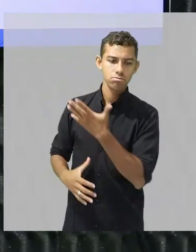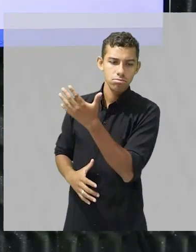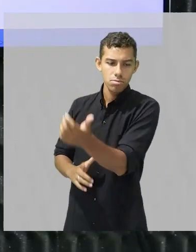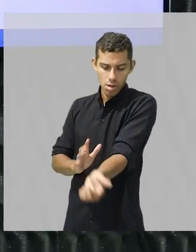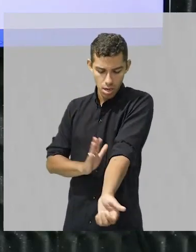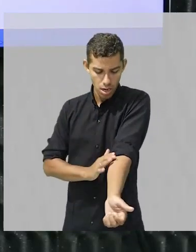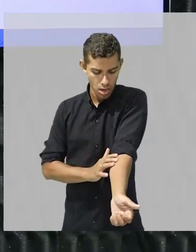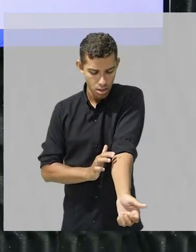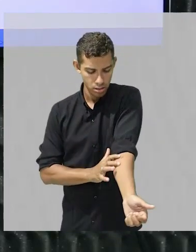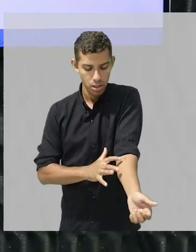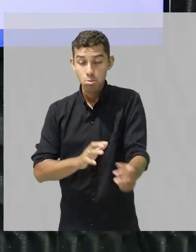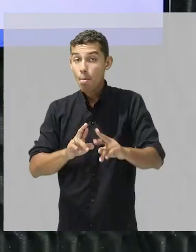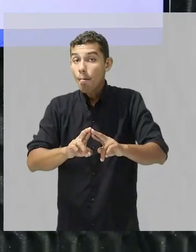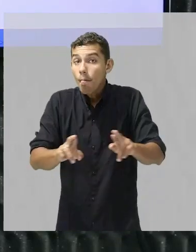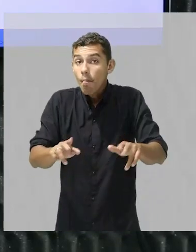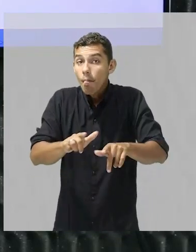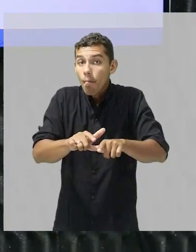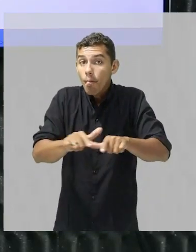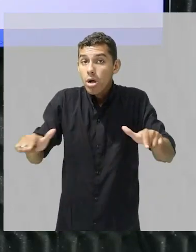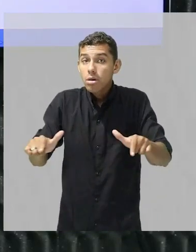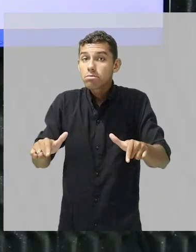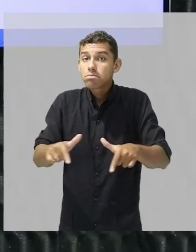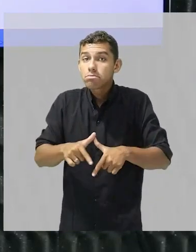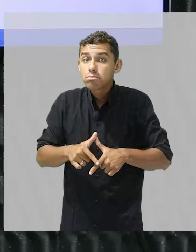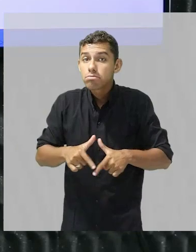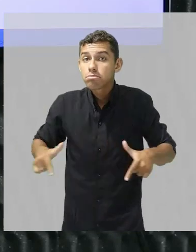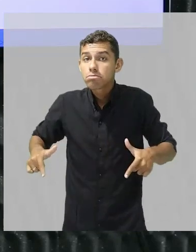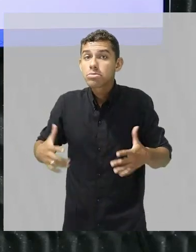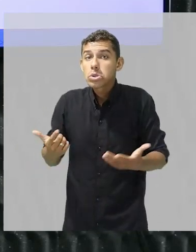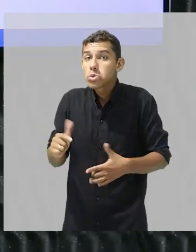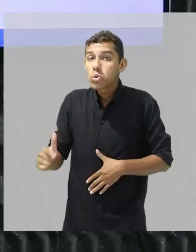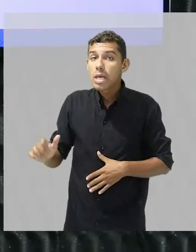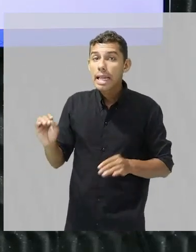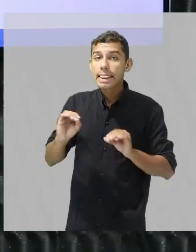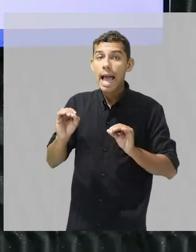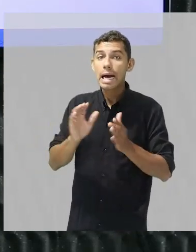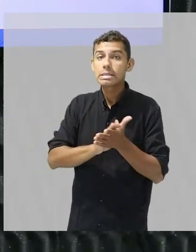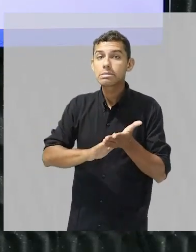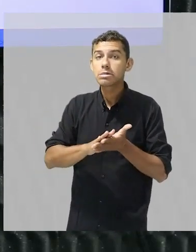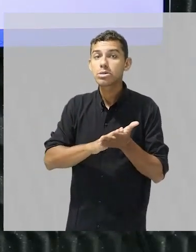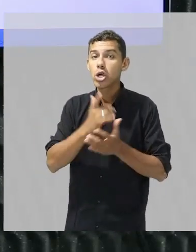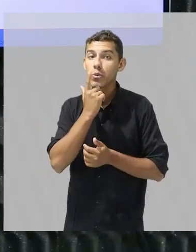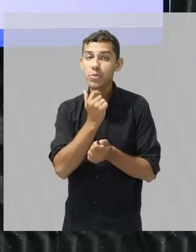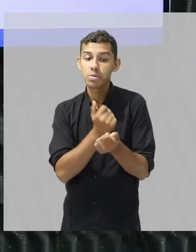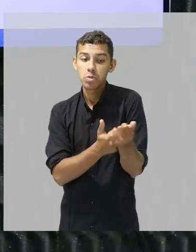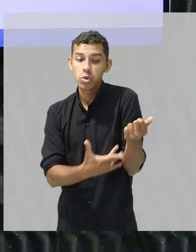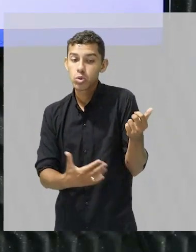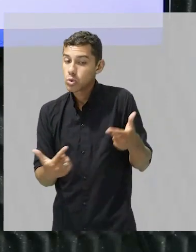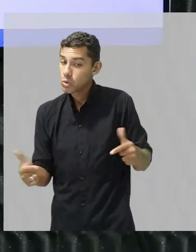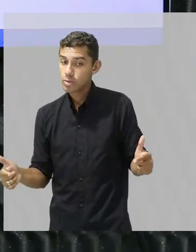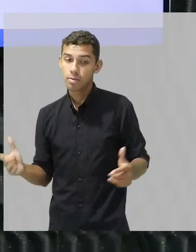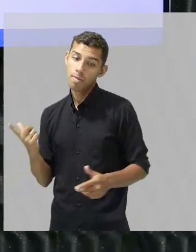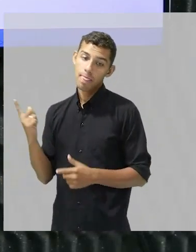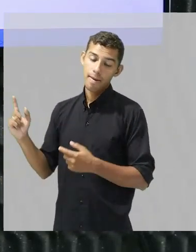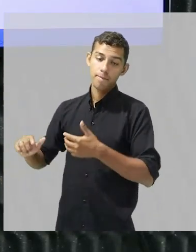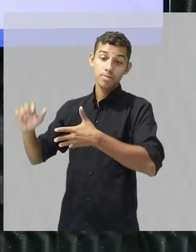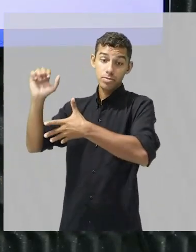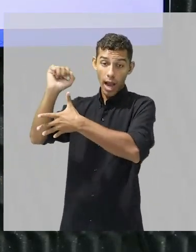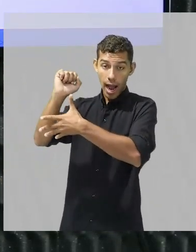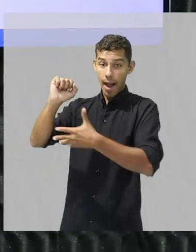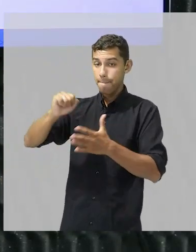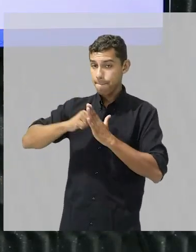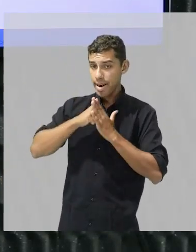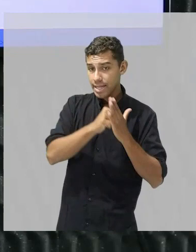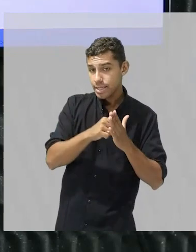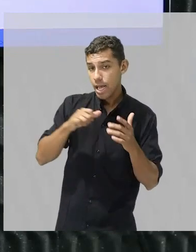ficar vazio aqui, né? Da veia ficar vazia nesse trecho aqui. Seria a pressão arterial? Seria a presença das